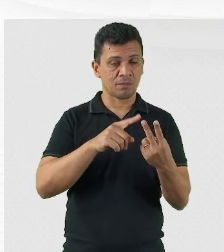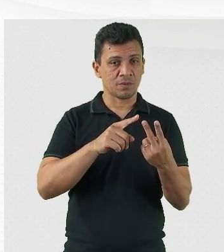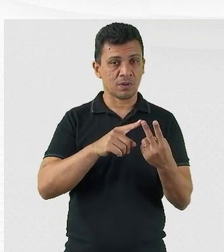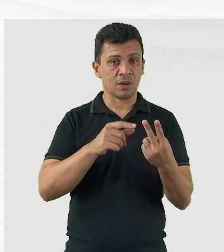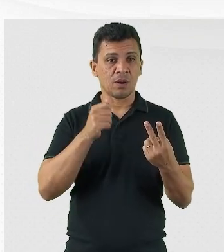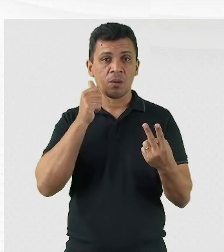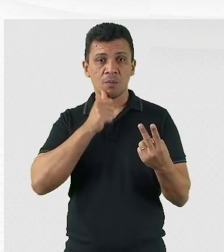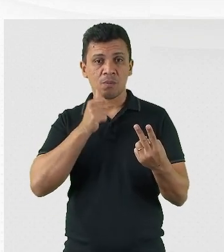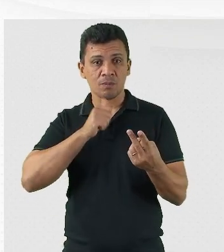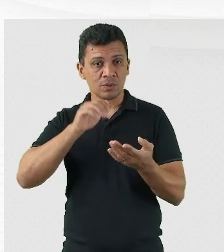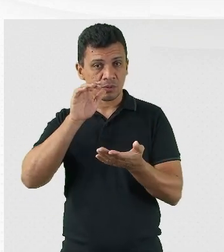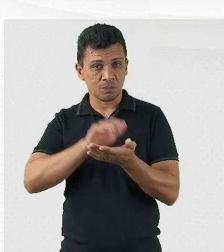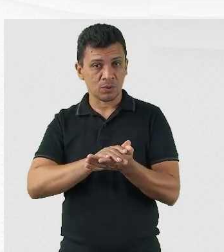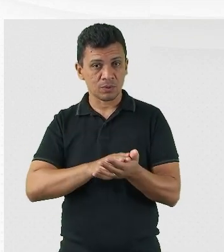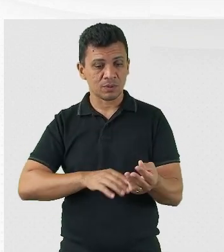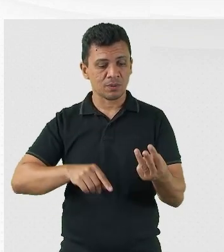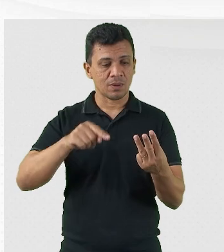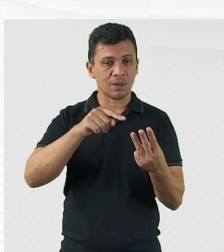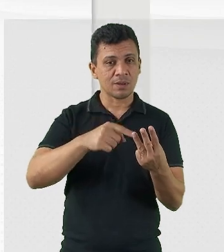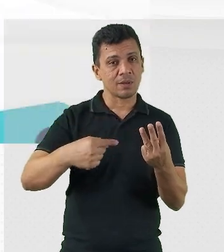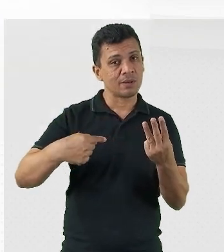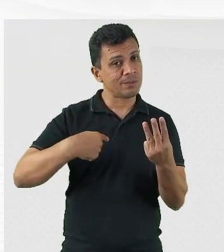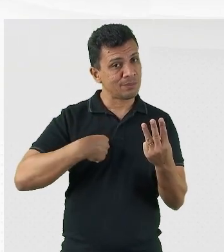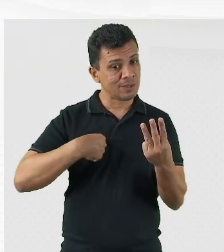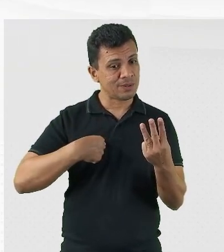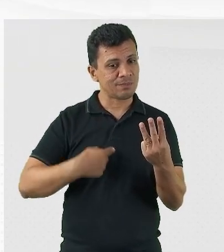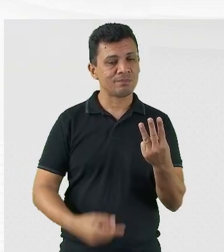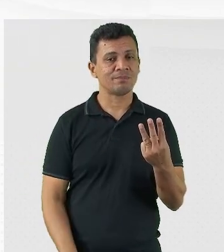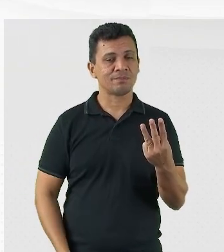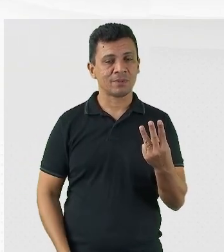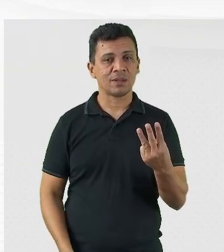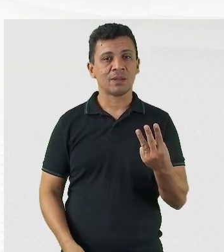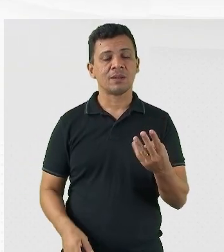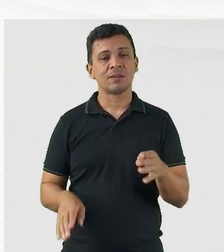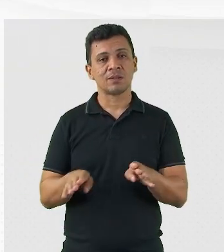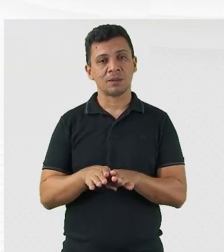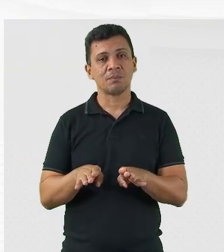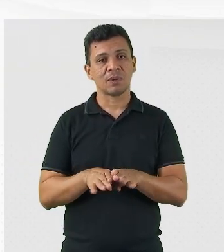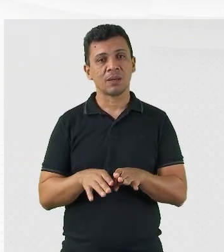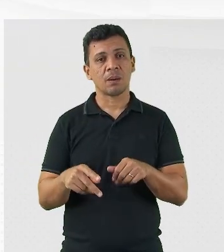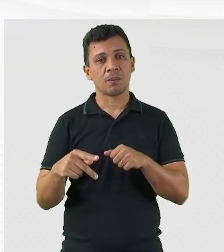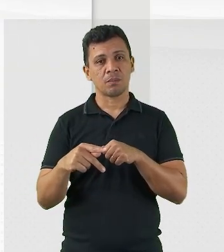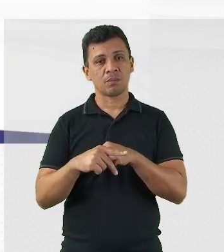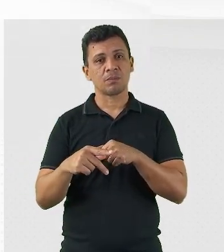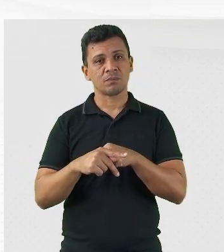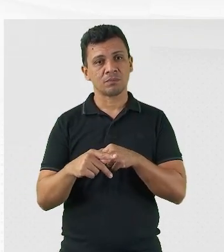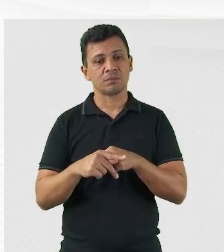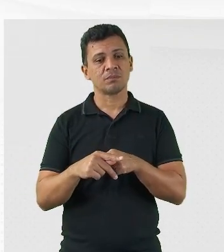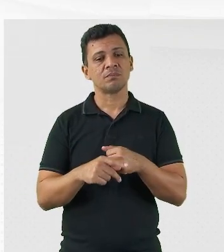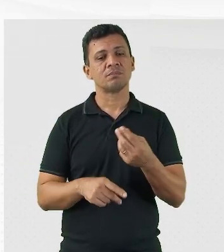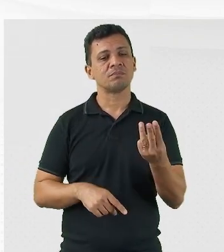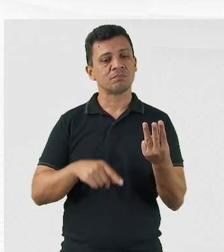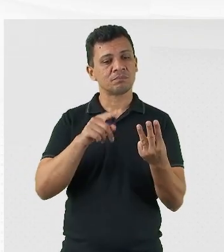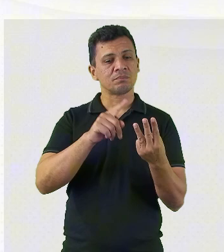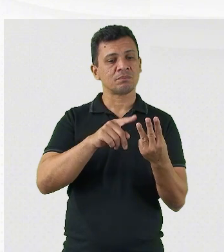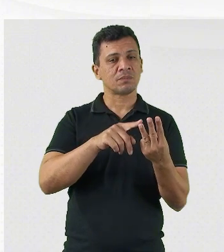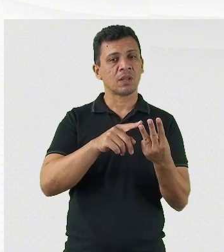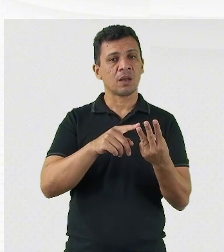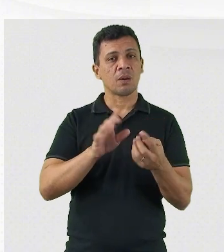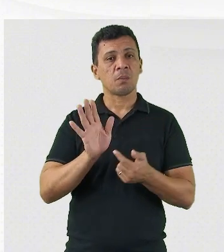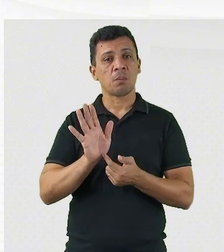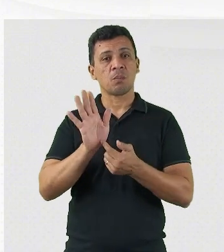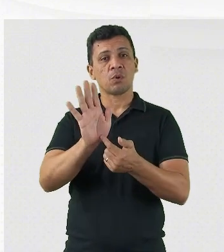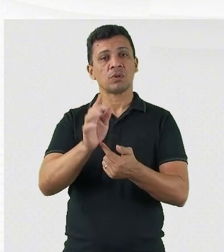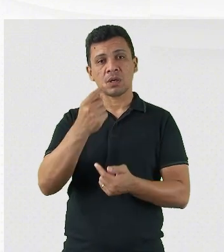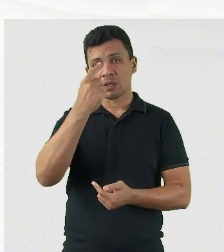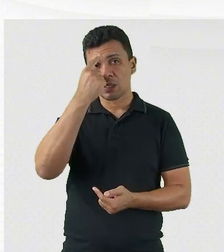wife, minha esposa, and me, que também poderia usar o pronome reflexivo, o myself, para expressar essa ideia